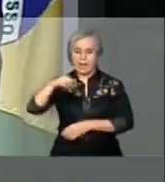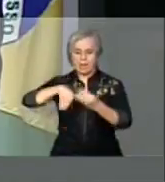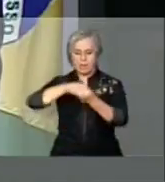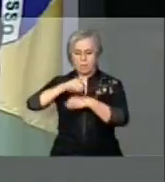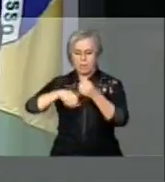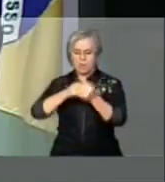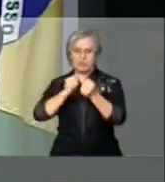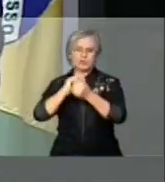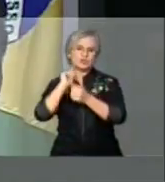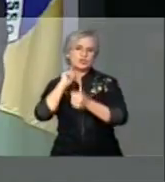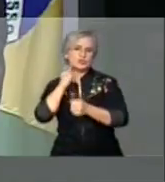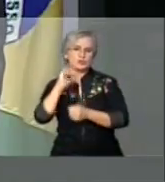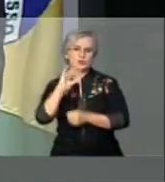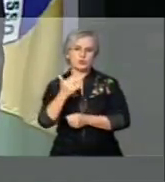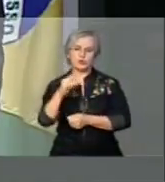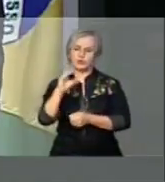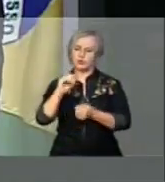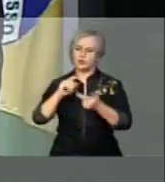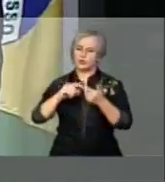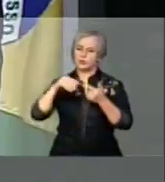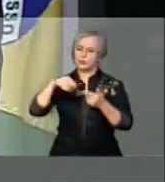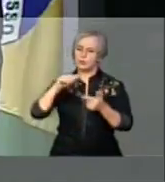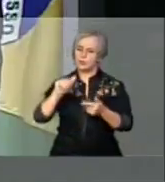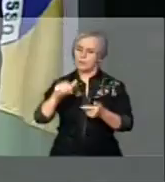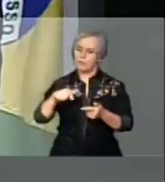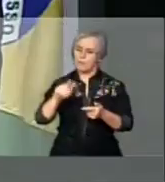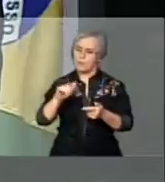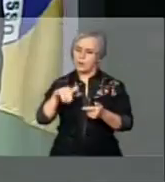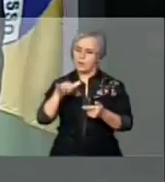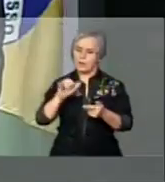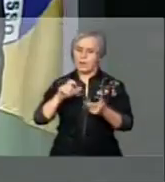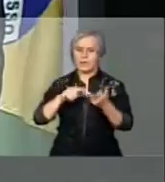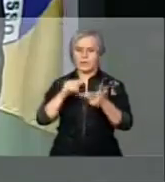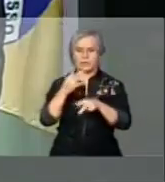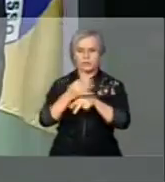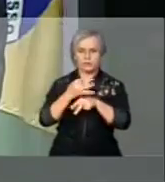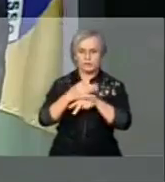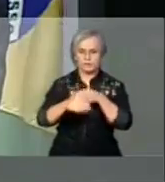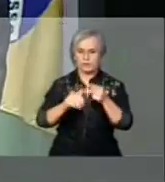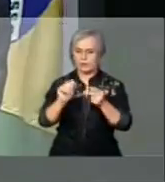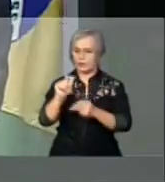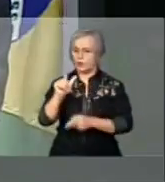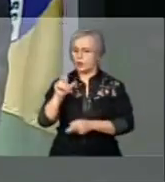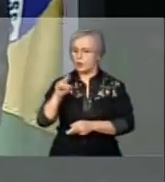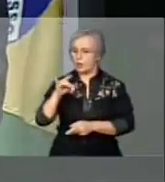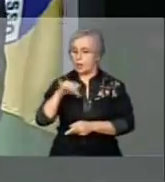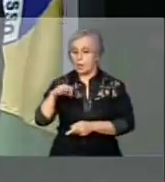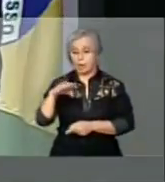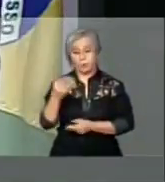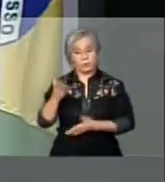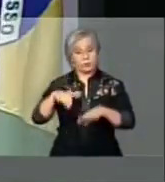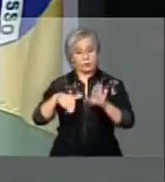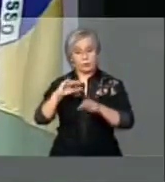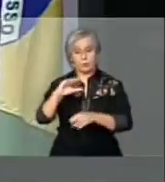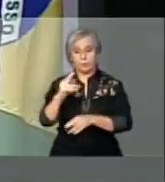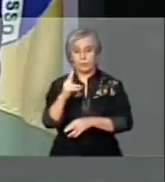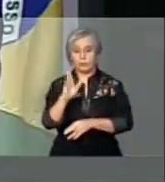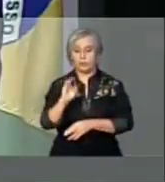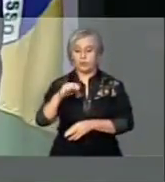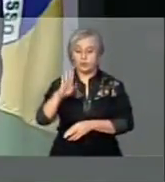chumbo, manganês, ferro, alumínio e outros metais. Talvez o chumbo seja o metal